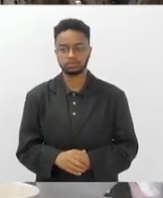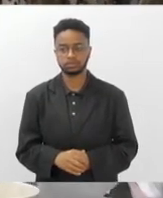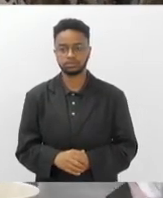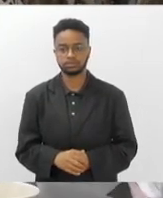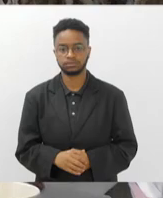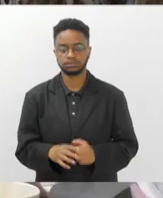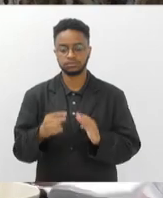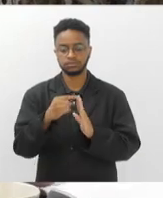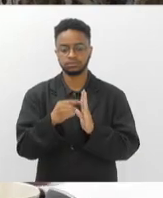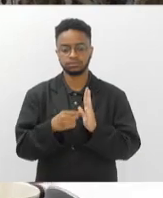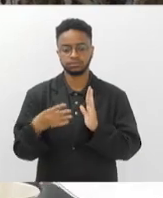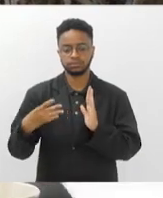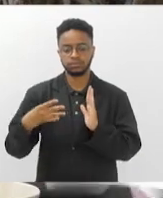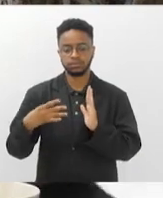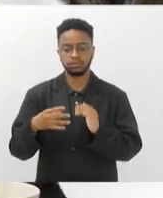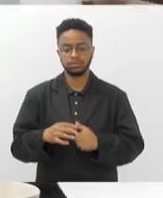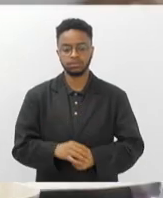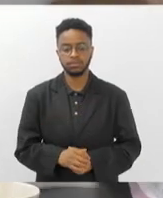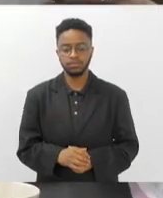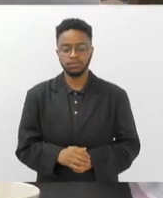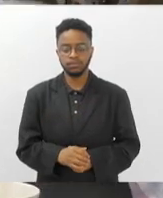Item 4 da pauta.